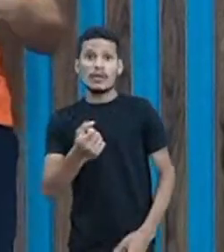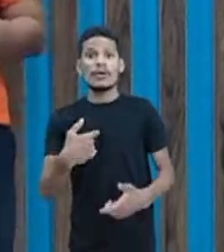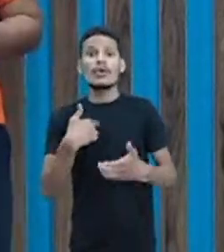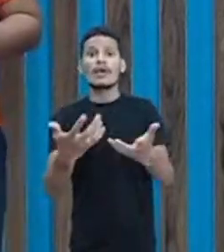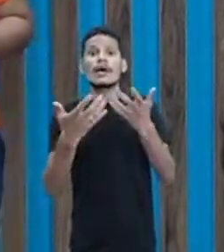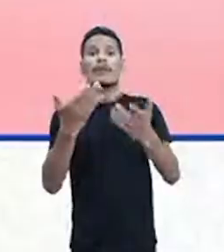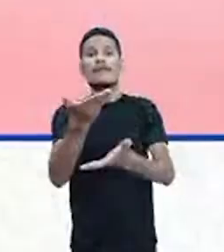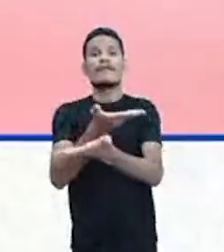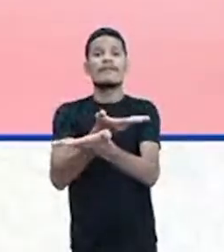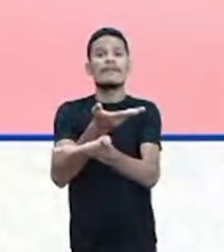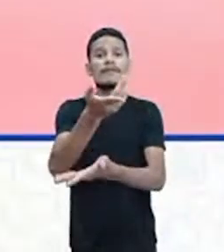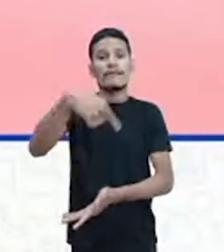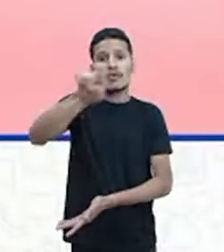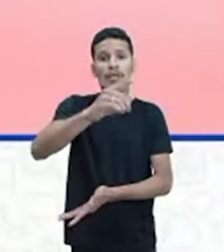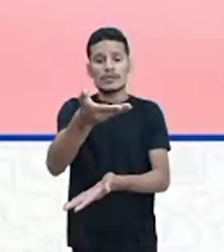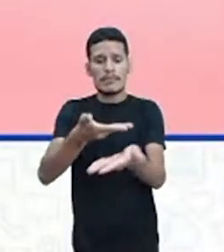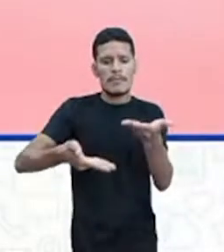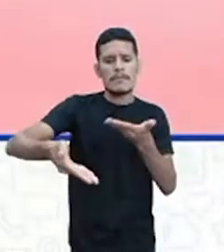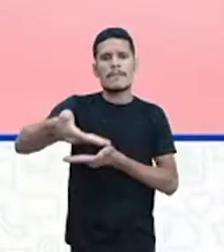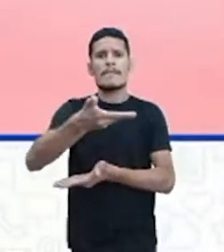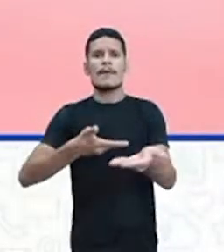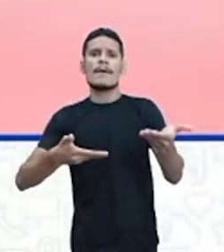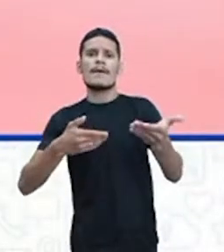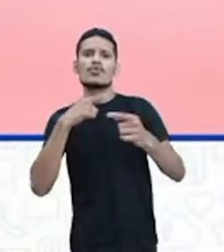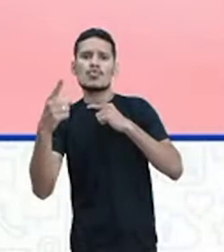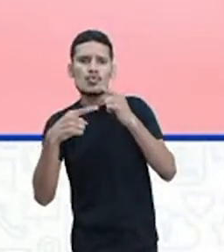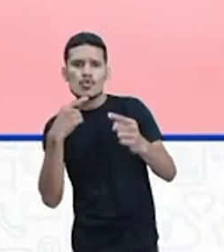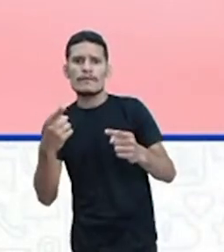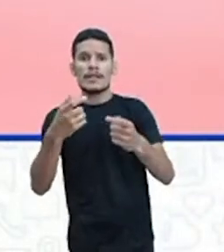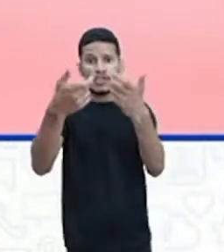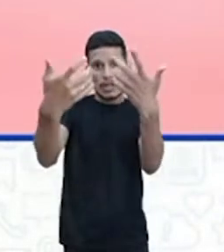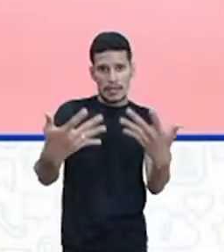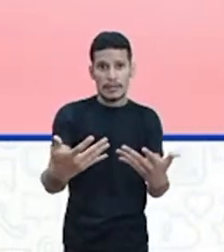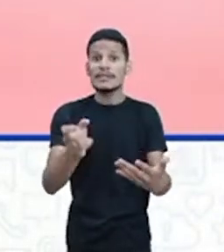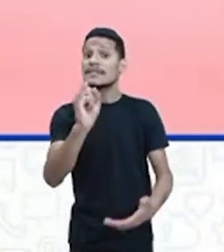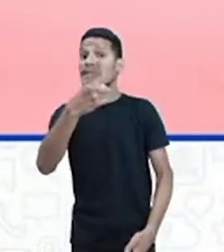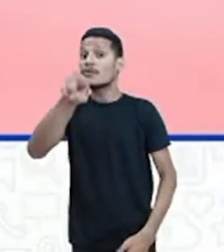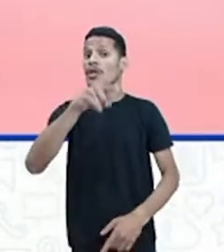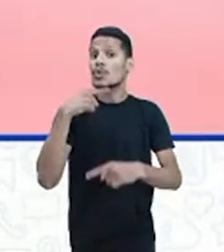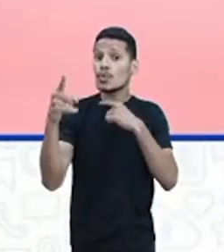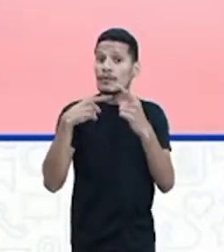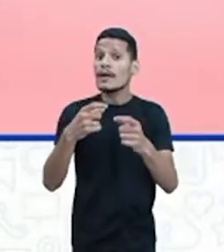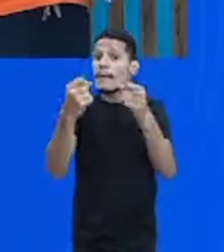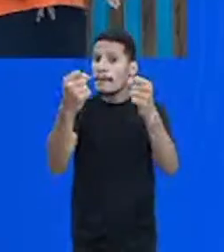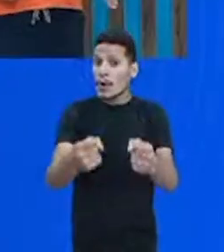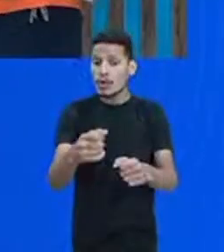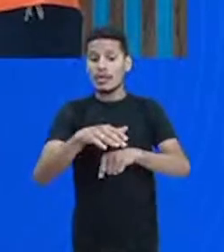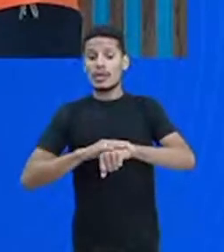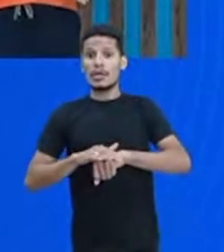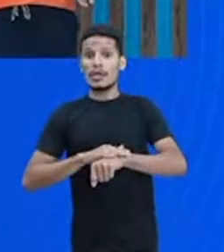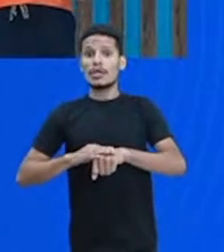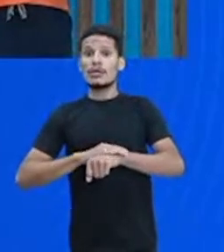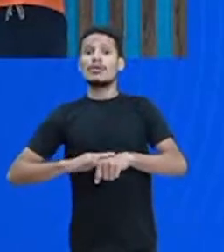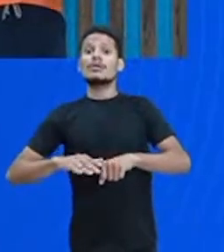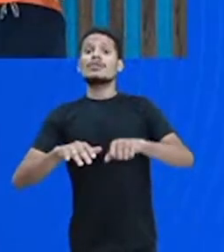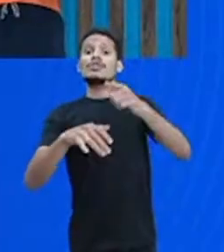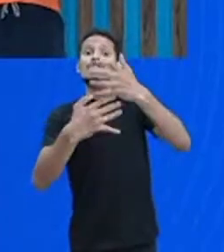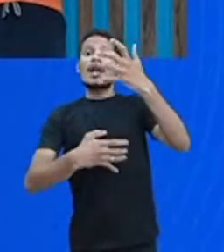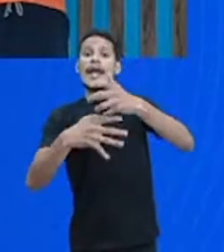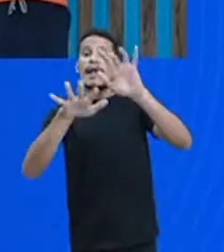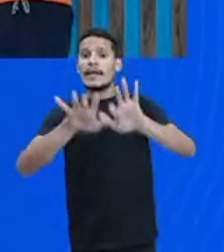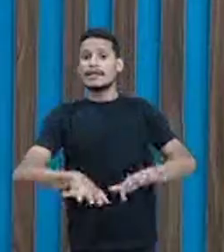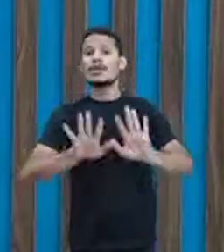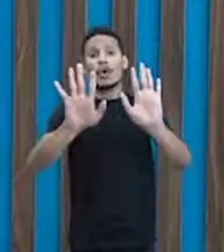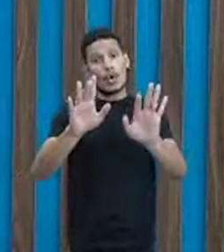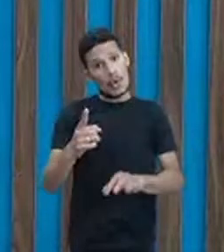esclareçam e tudo mais, certo? Qualquer dúvida, vocês podem falar o quê? Falar no chat, viu? Por